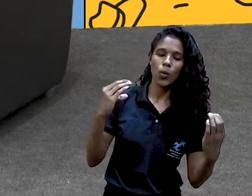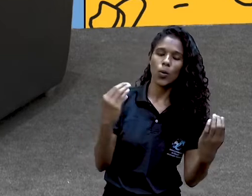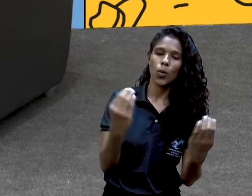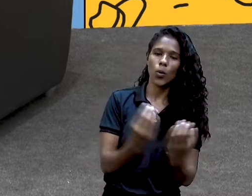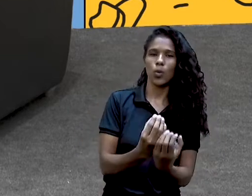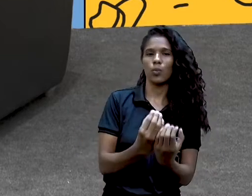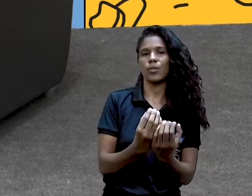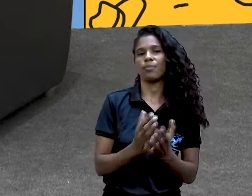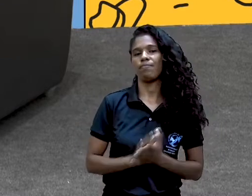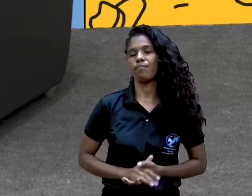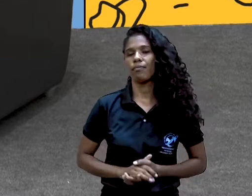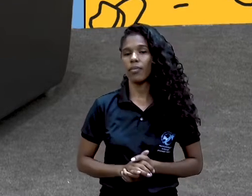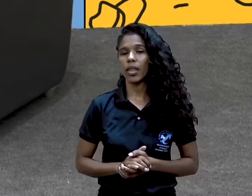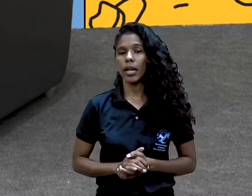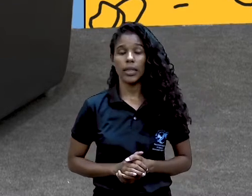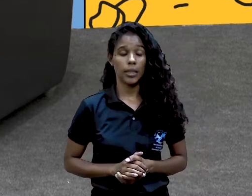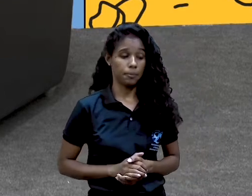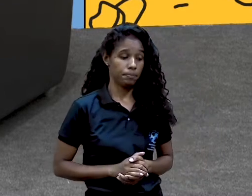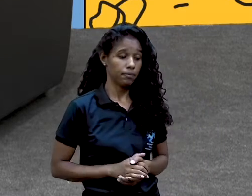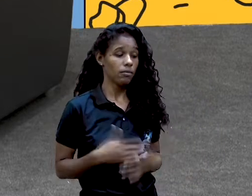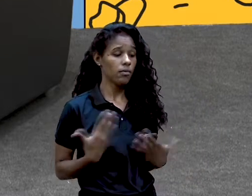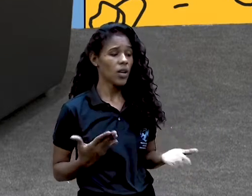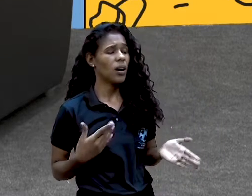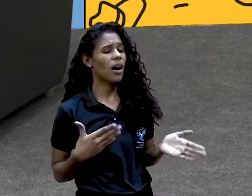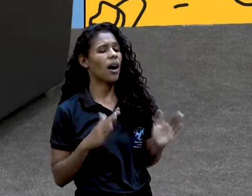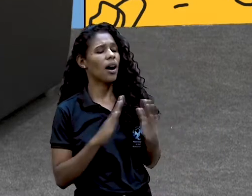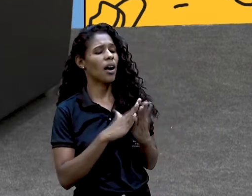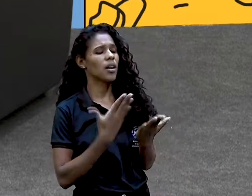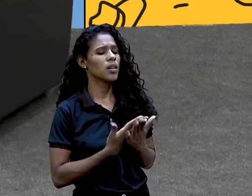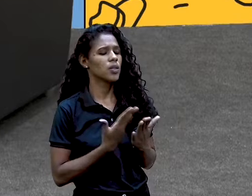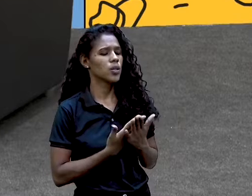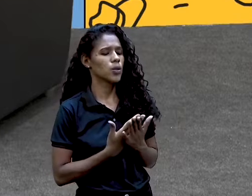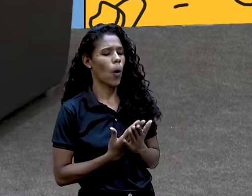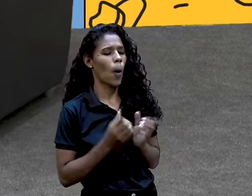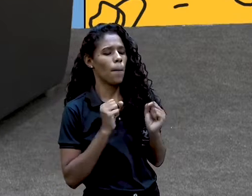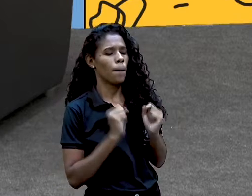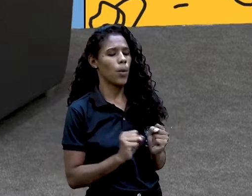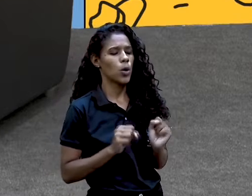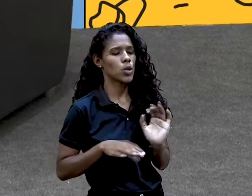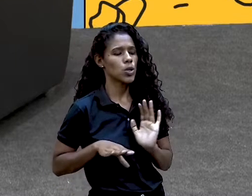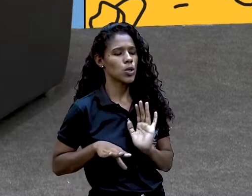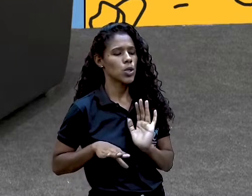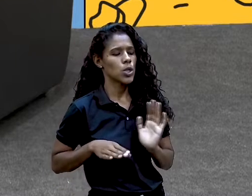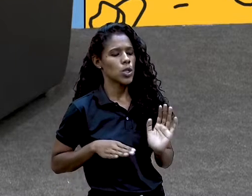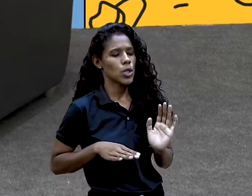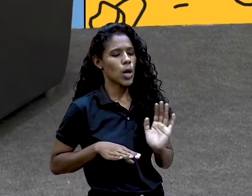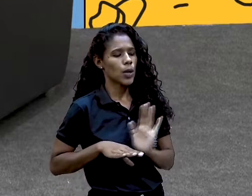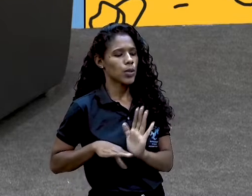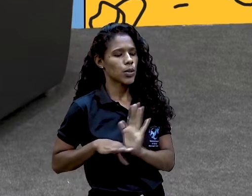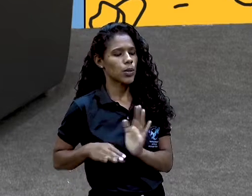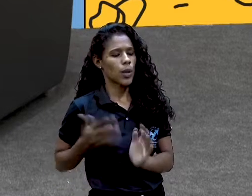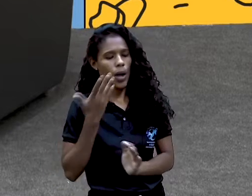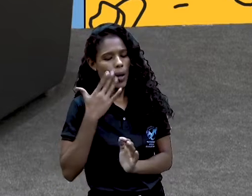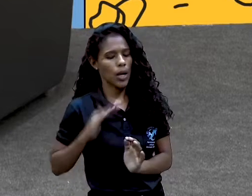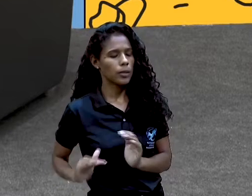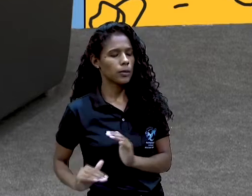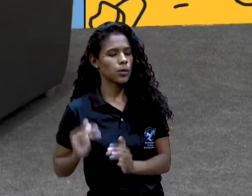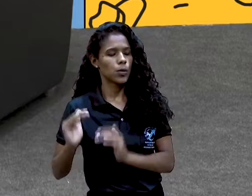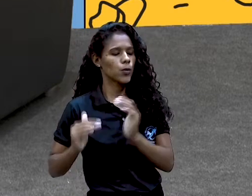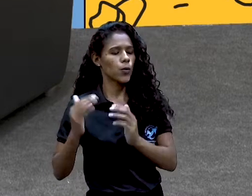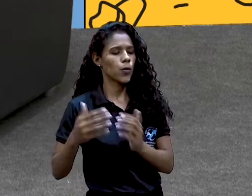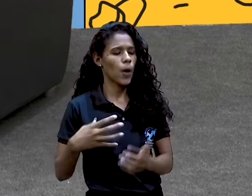E a escola pode ajudar de qual maneira? A escola é um território primordial